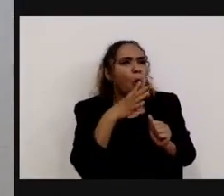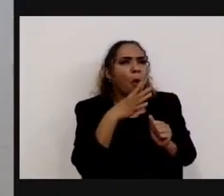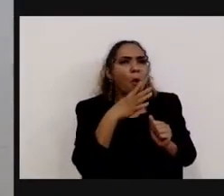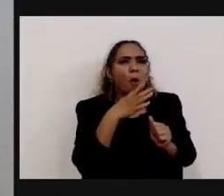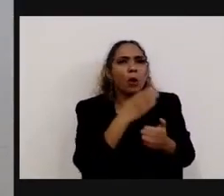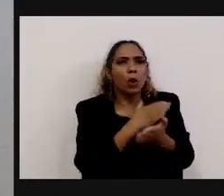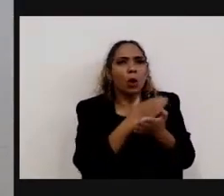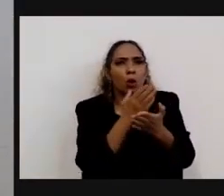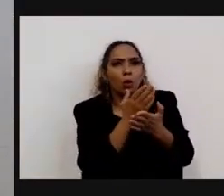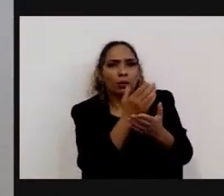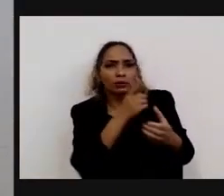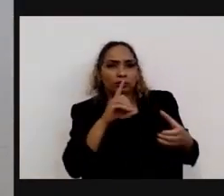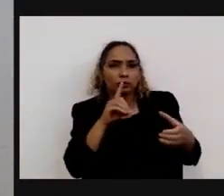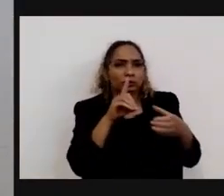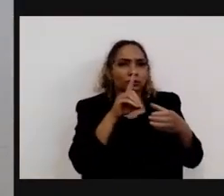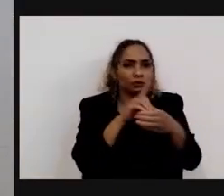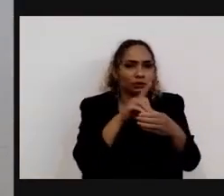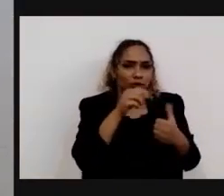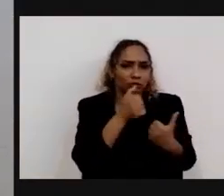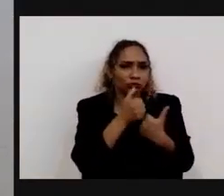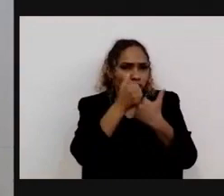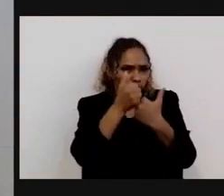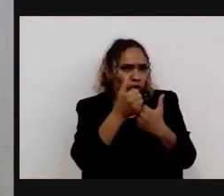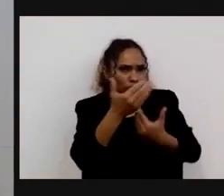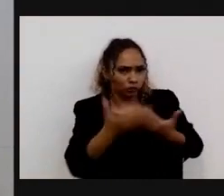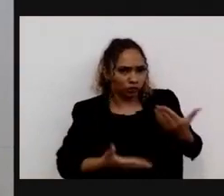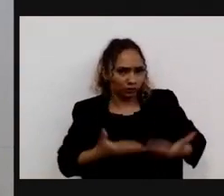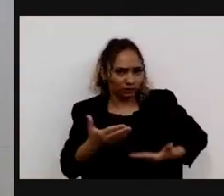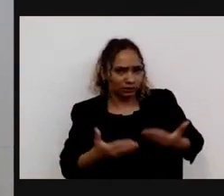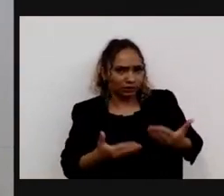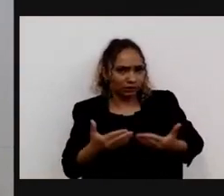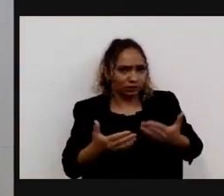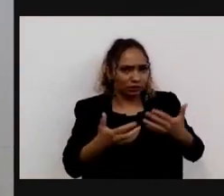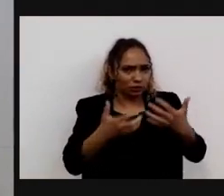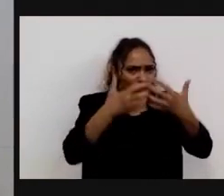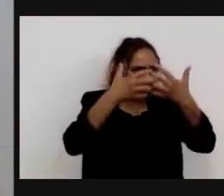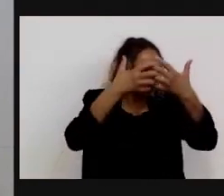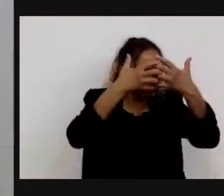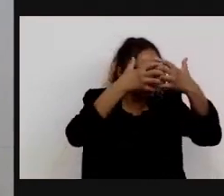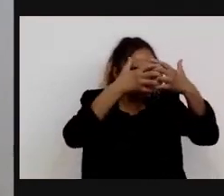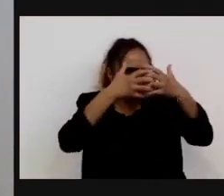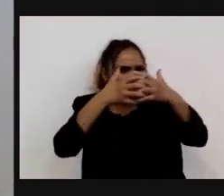alguma iniciativa de inclusão/suporte a servidores neurodivergentes